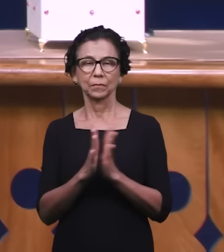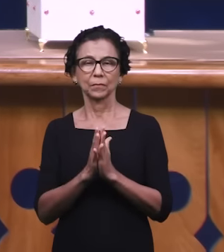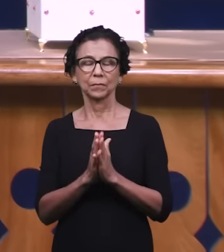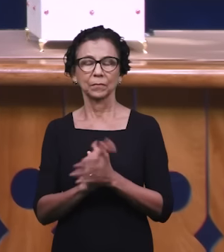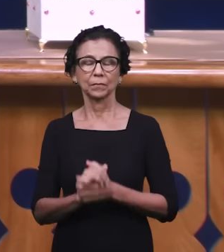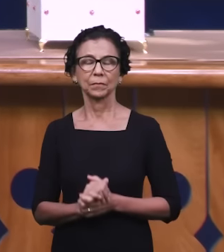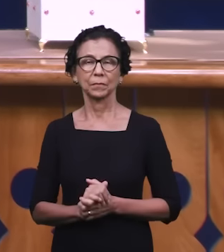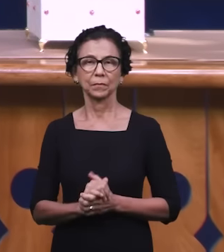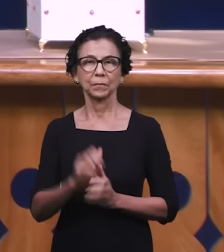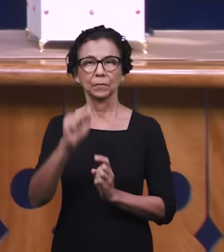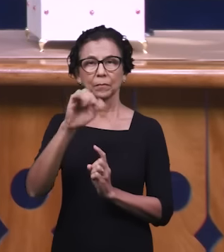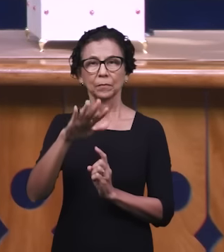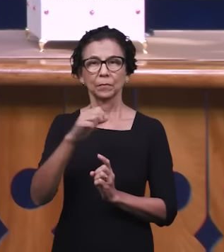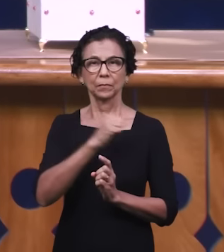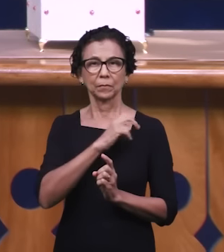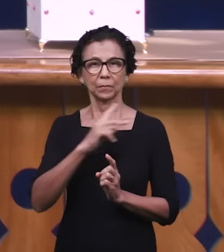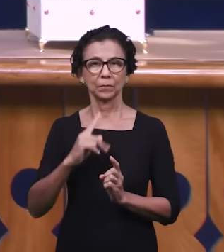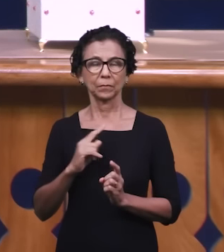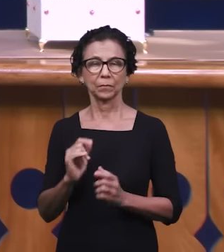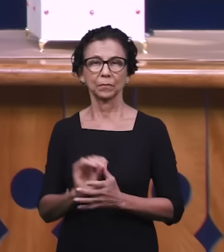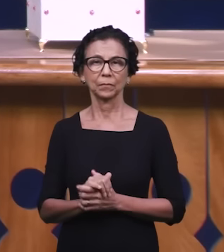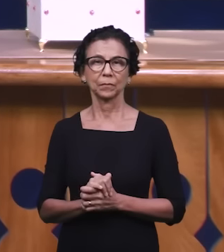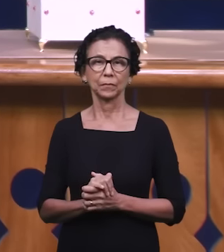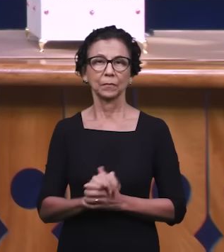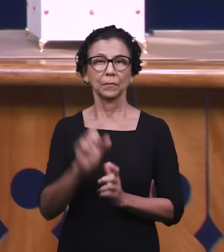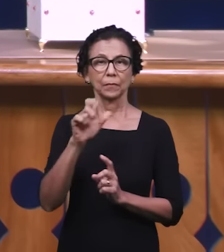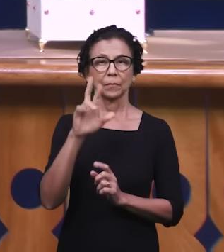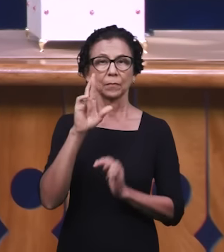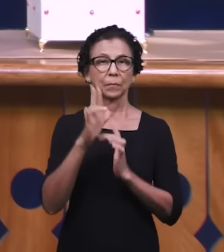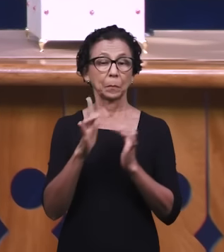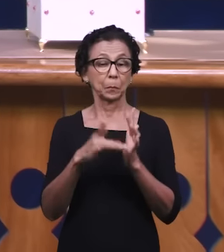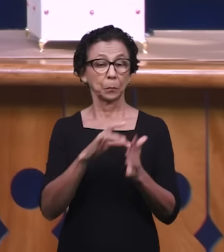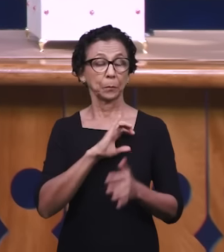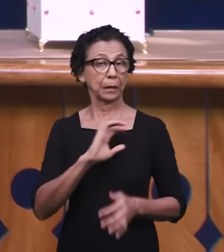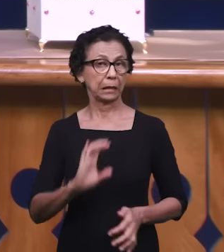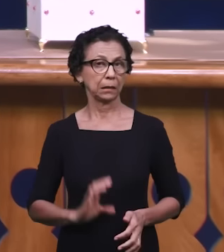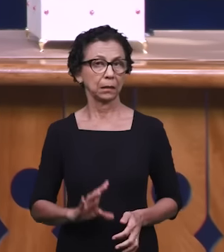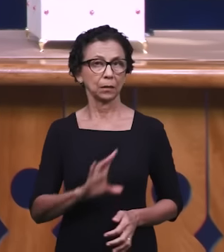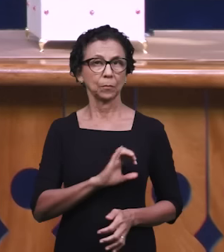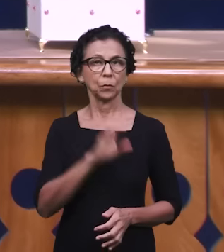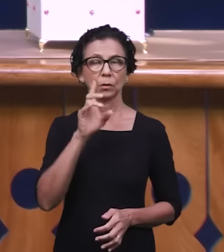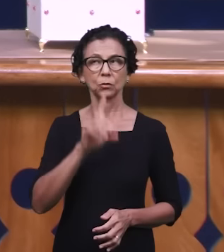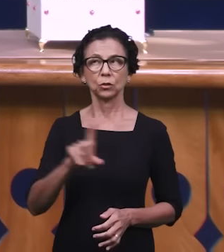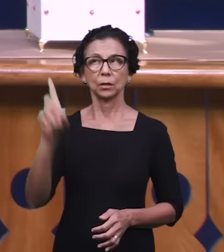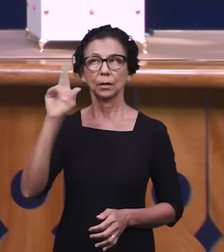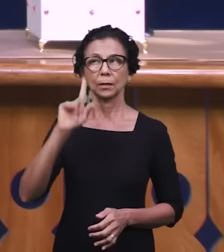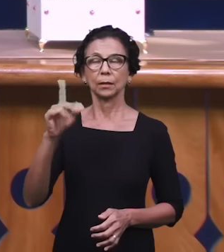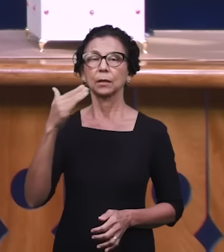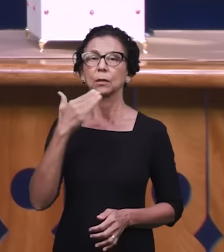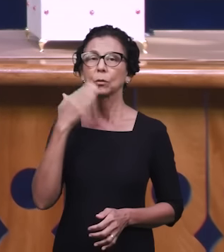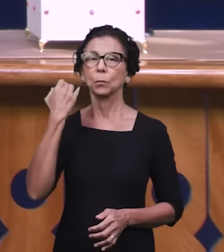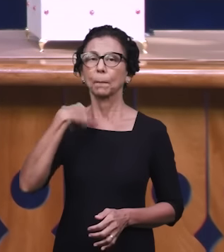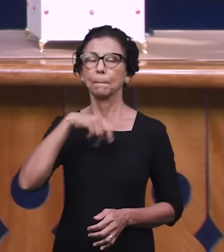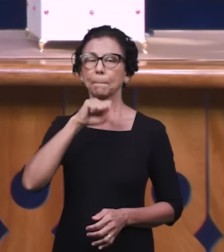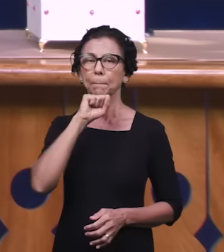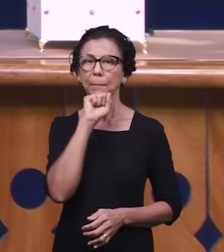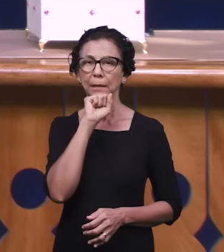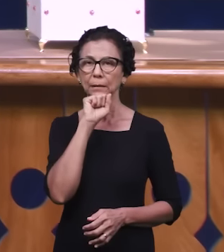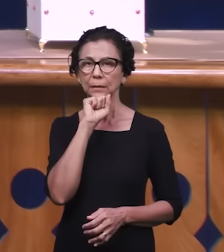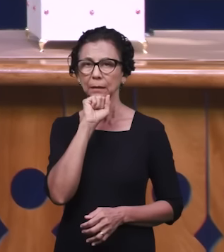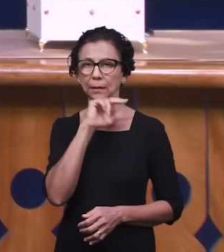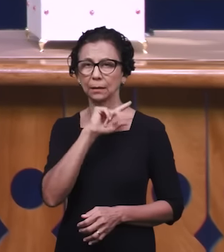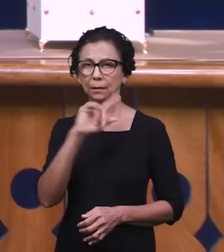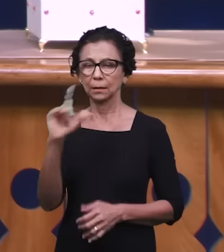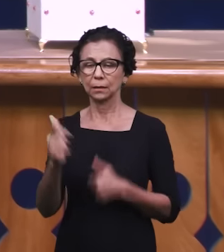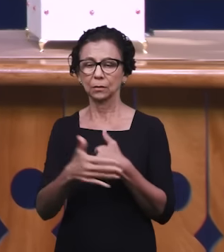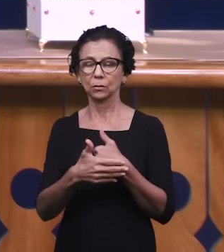Jesus. Amém. Dizemos que a graça de nosso Senhor e Salvador Jesus Cristo, o amor de Deus, o nosso eterno Pai, e as doces